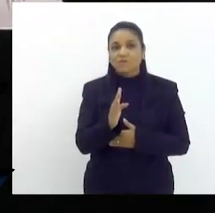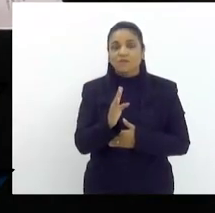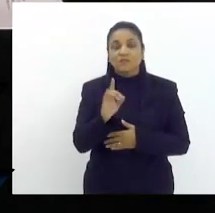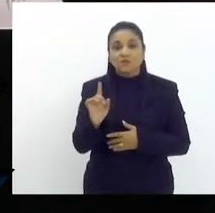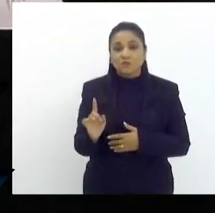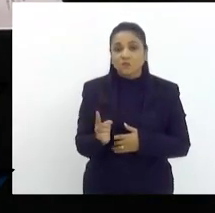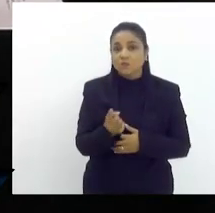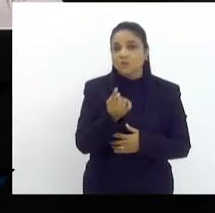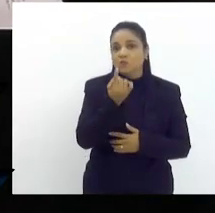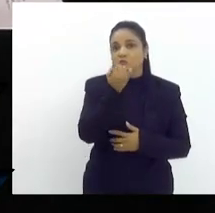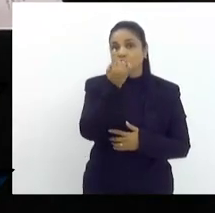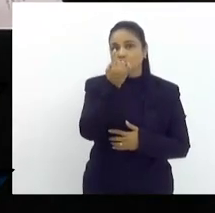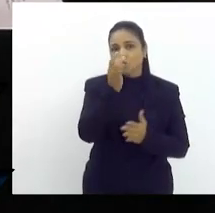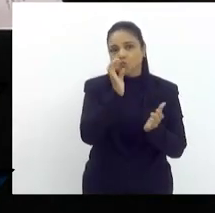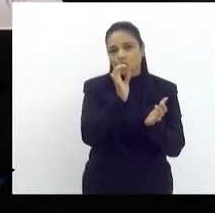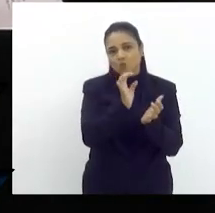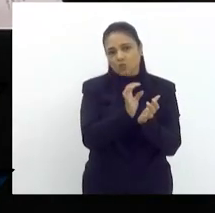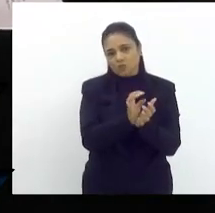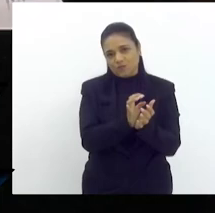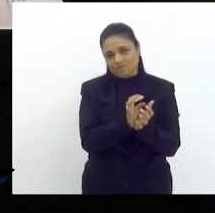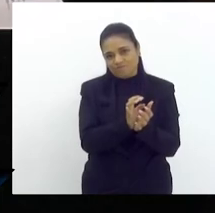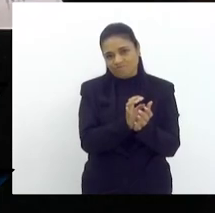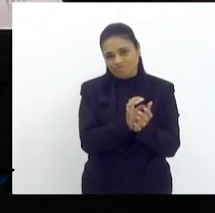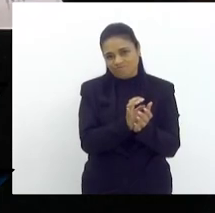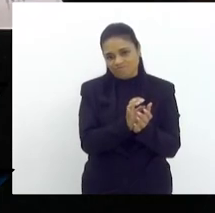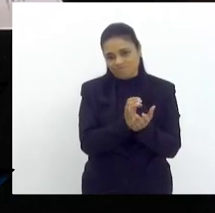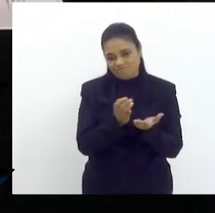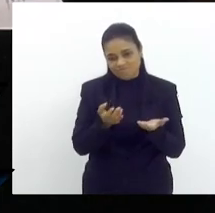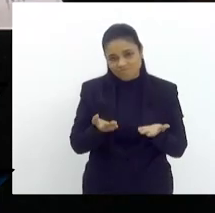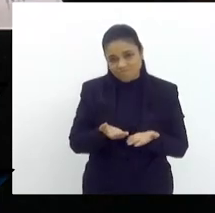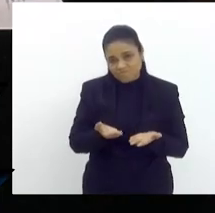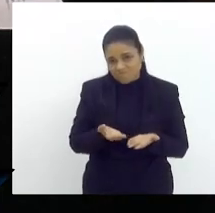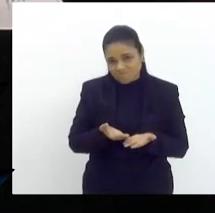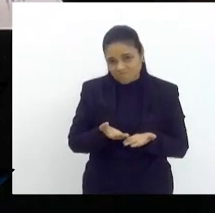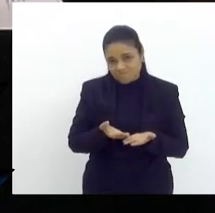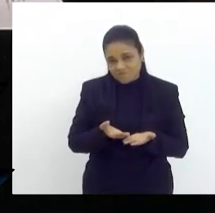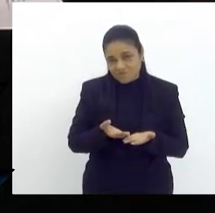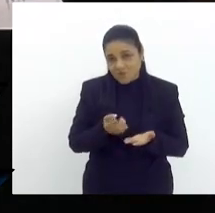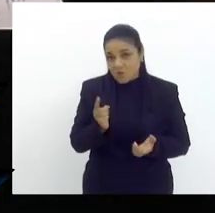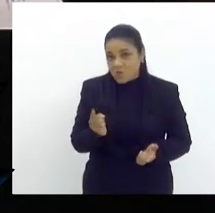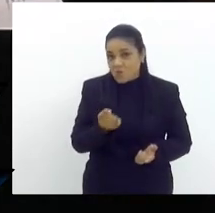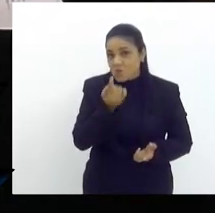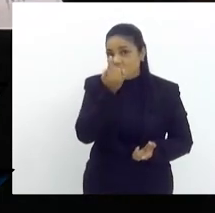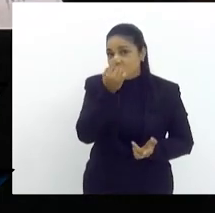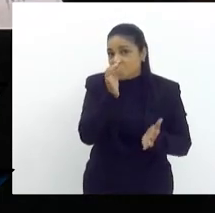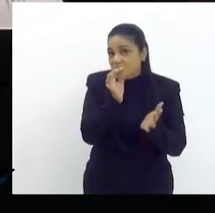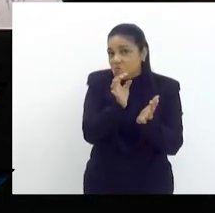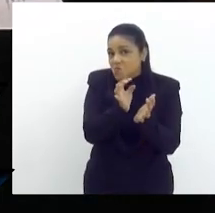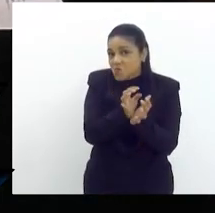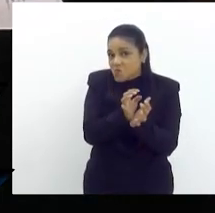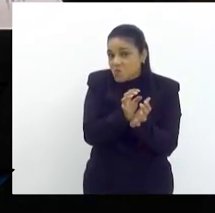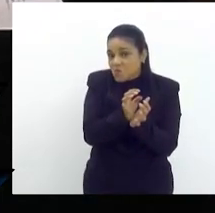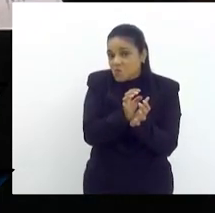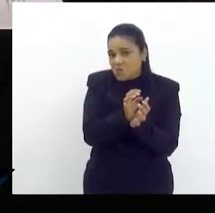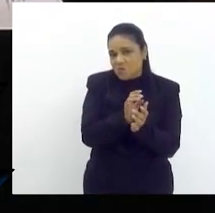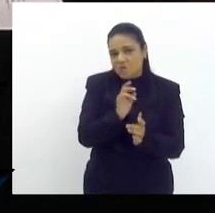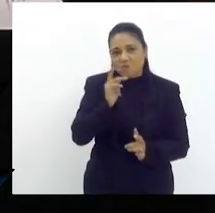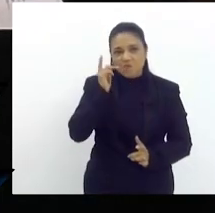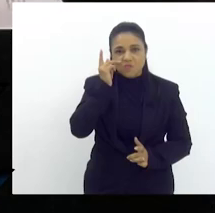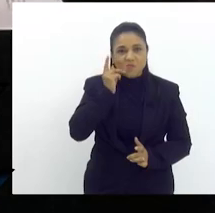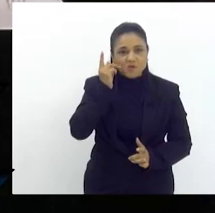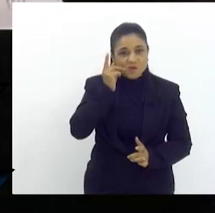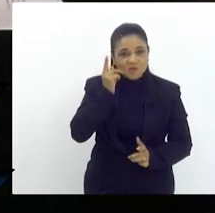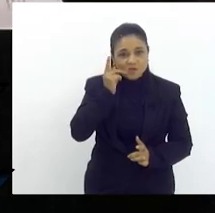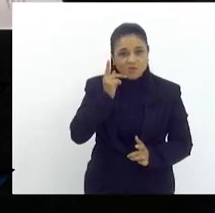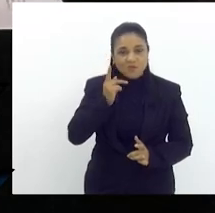apenas um grupo político está sendo caçada com ç e está sendo